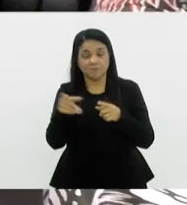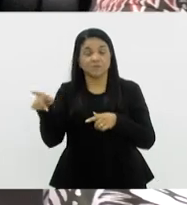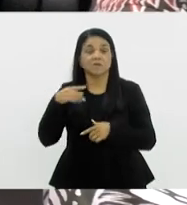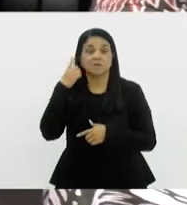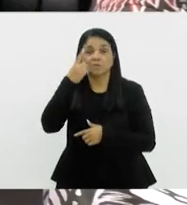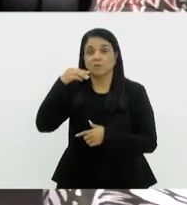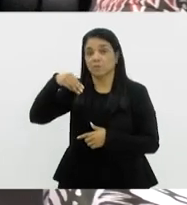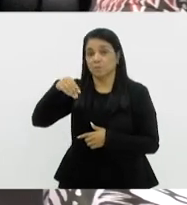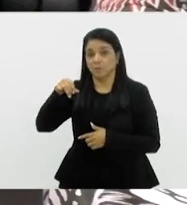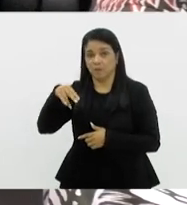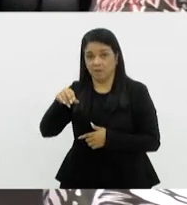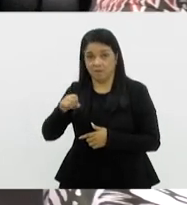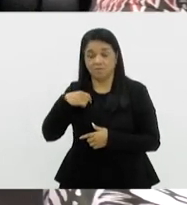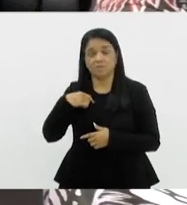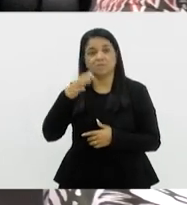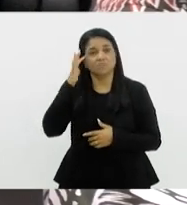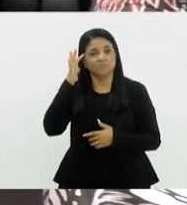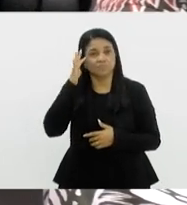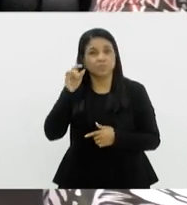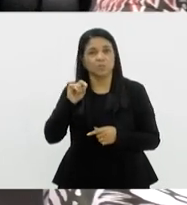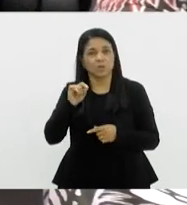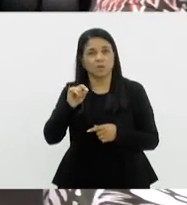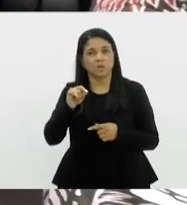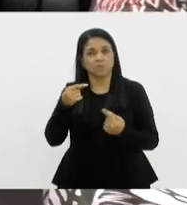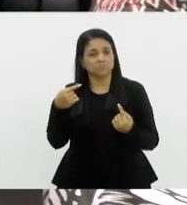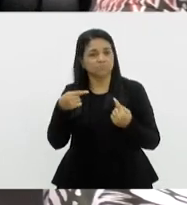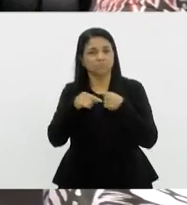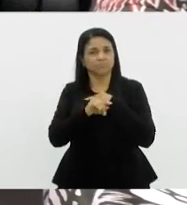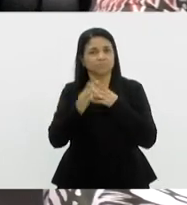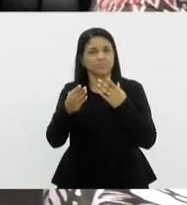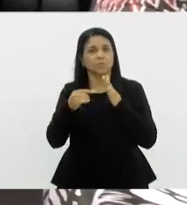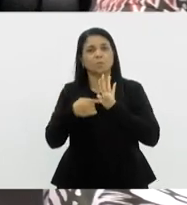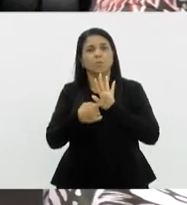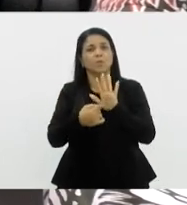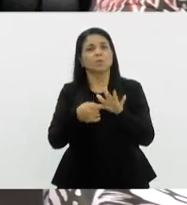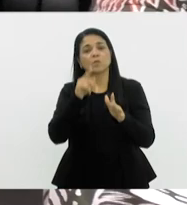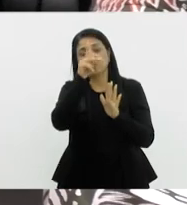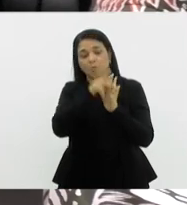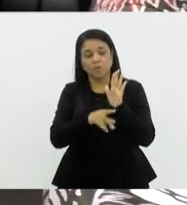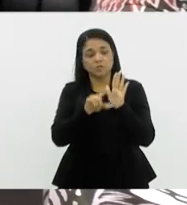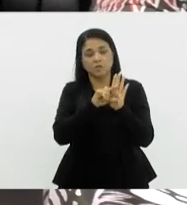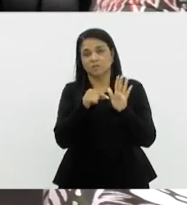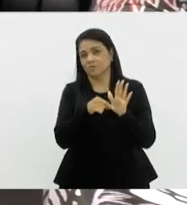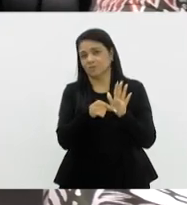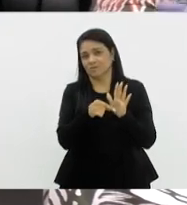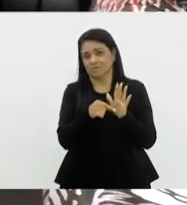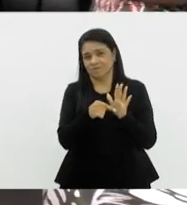reflexão que é controversa, e essa controvérsia se expressa no próprio projeto, né?